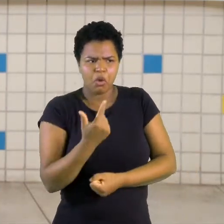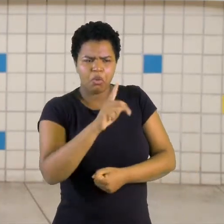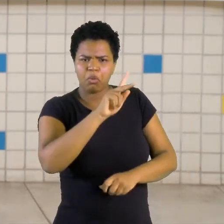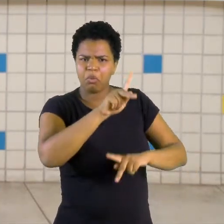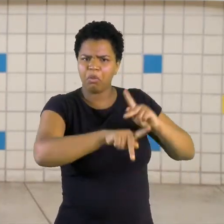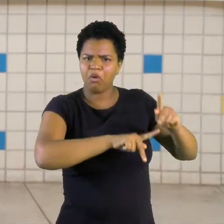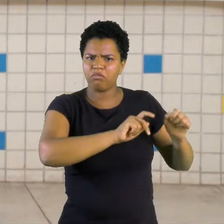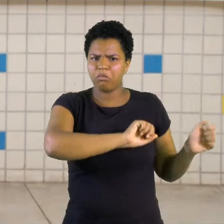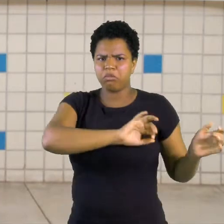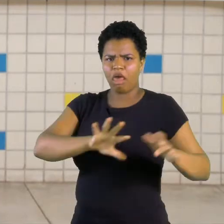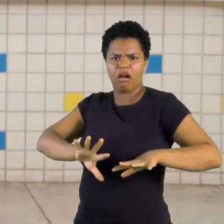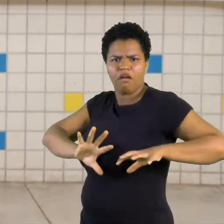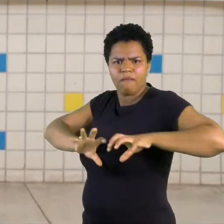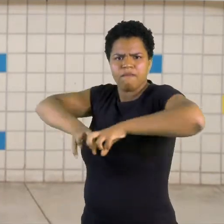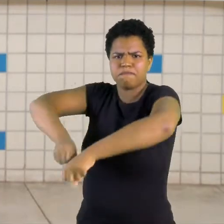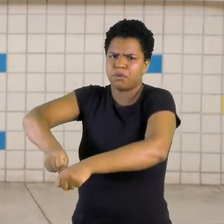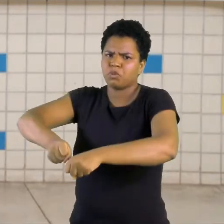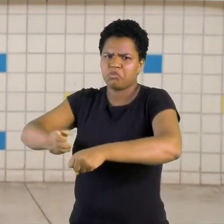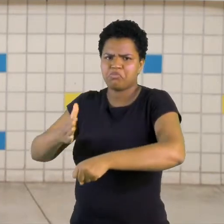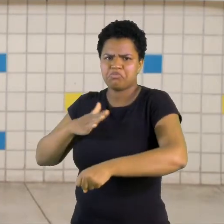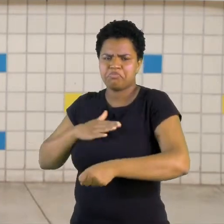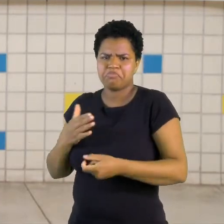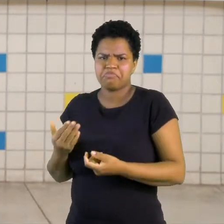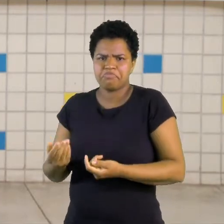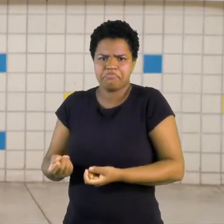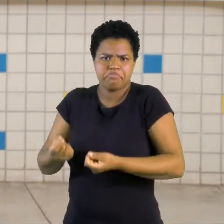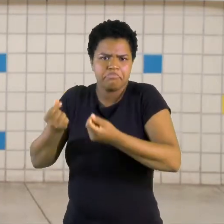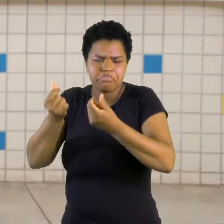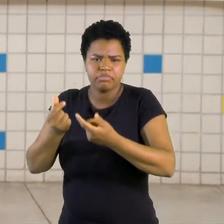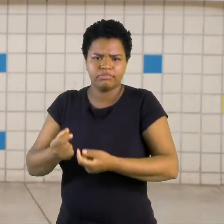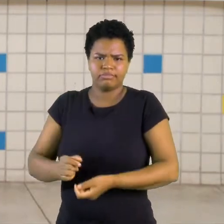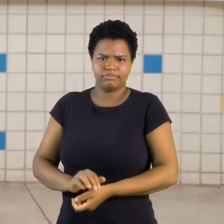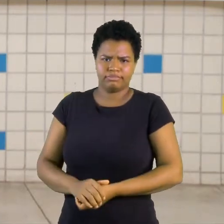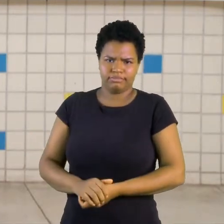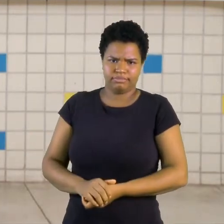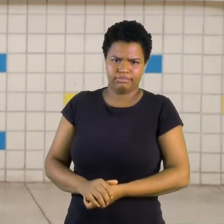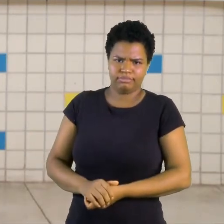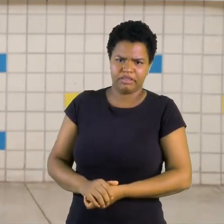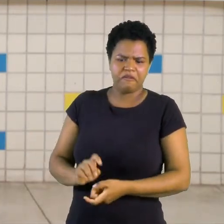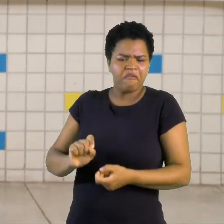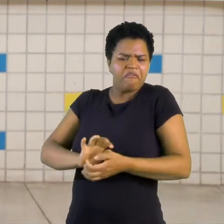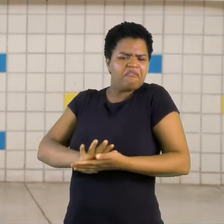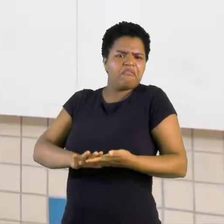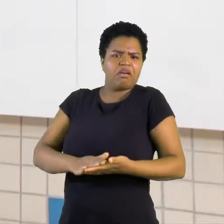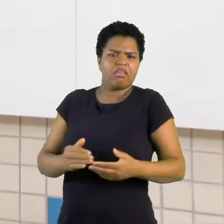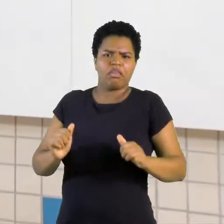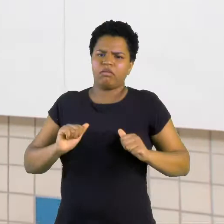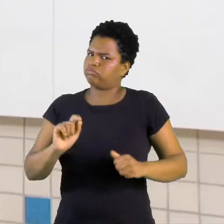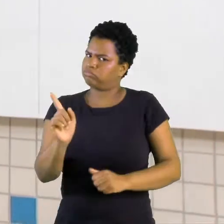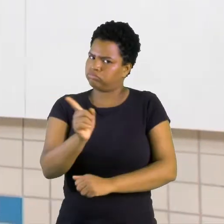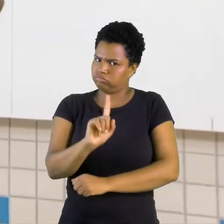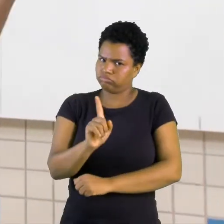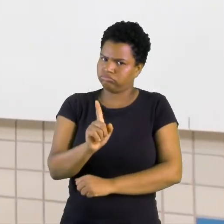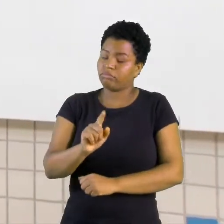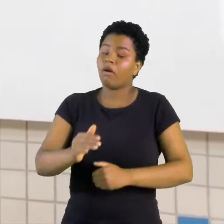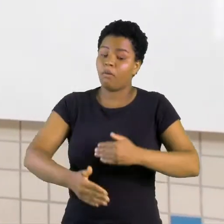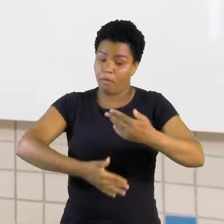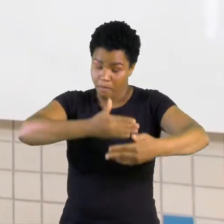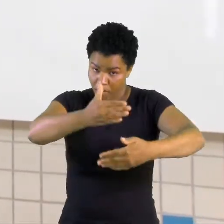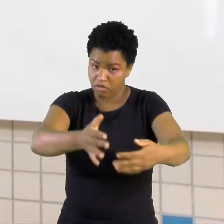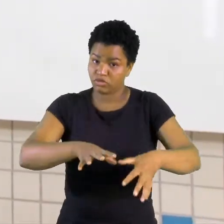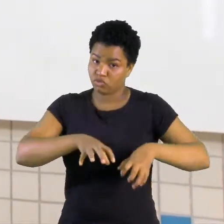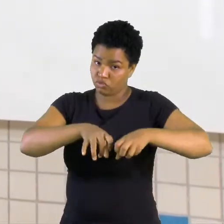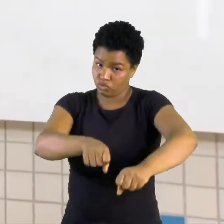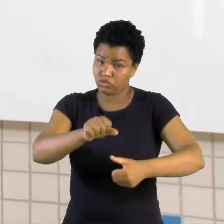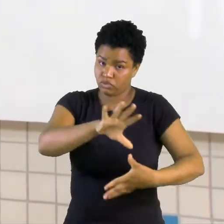chegassem, né, e tomassem seus bens, né, tomassem suas riquezas e eles não fazerem nada. Esse processo de conquista da América